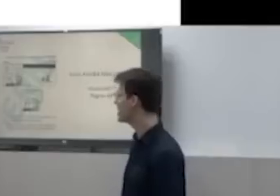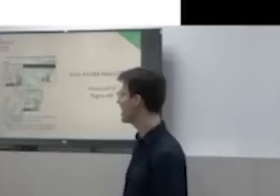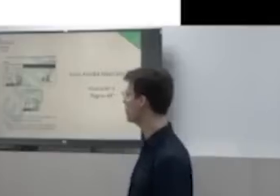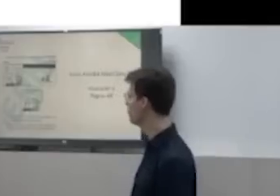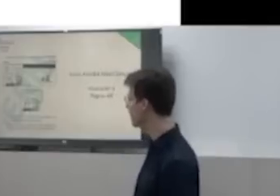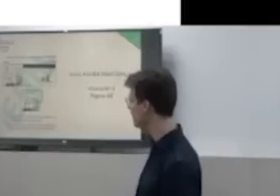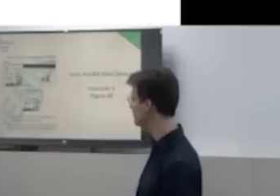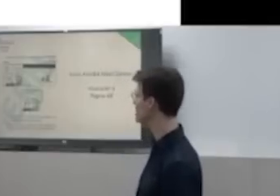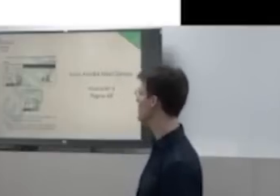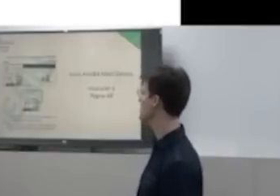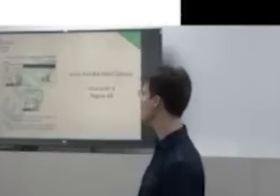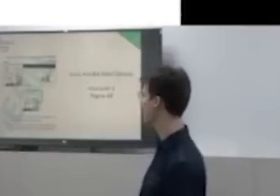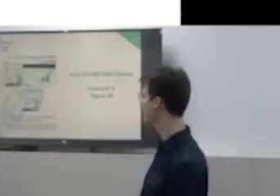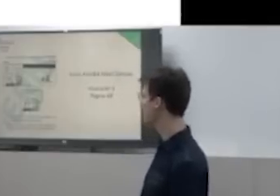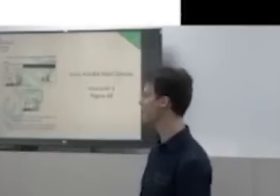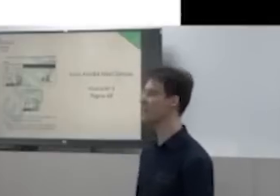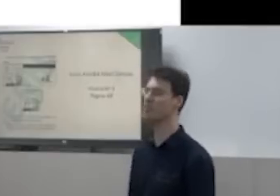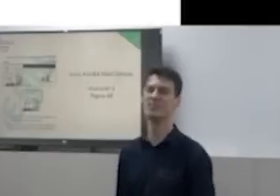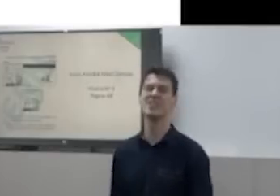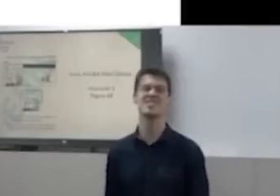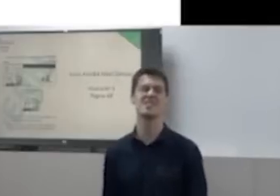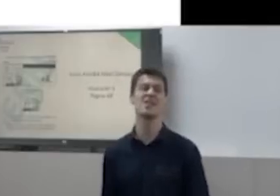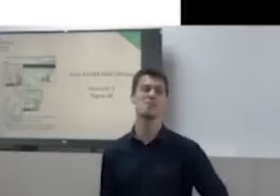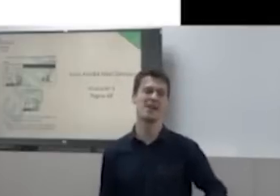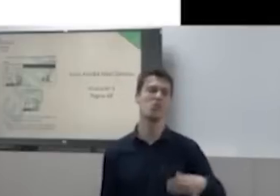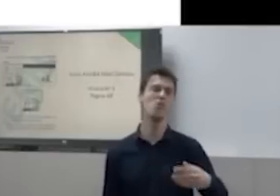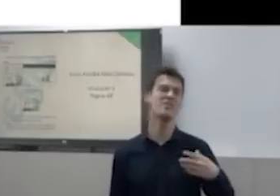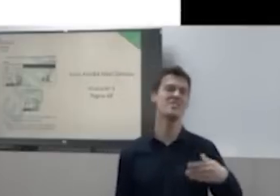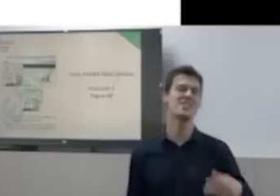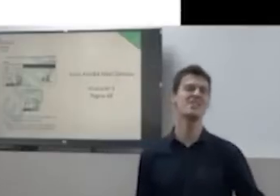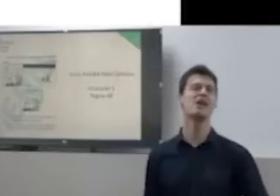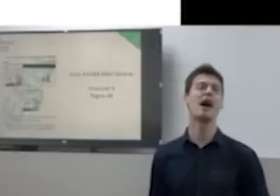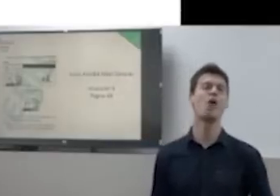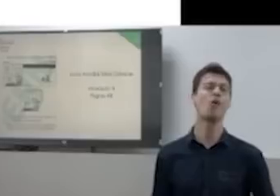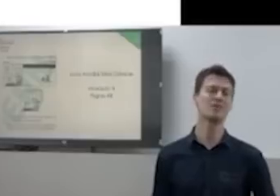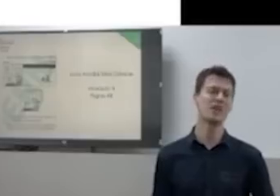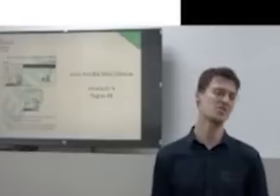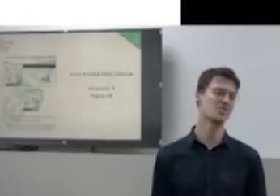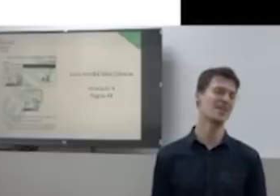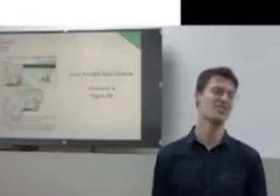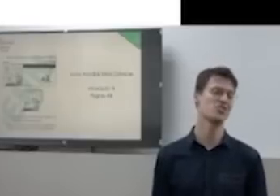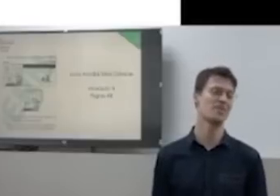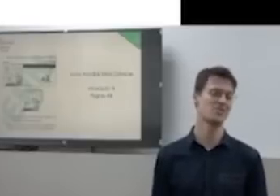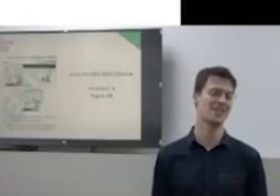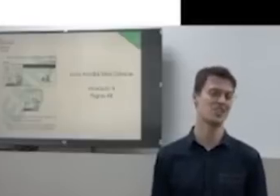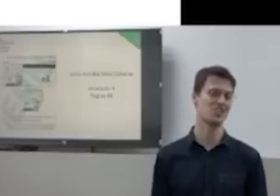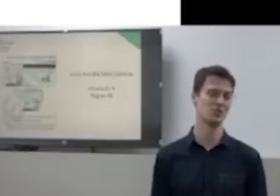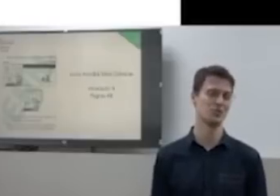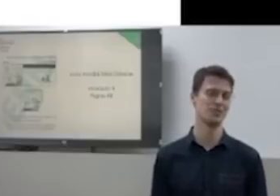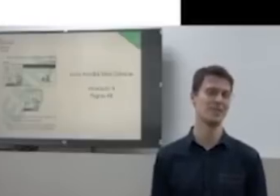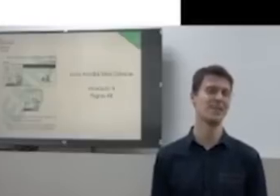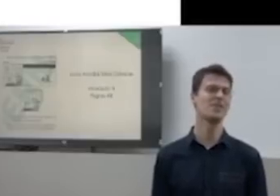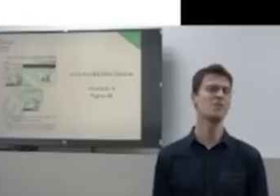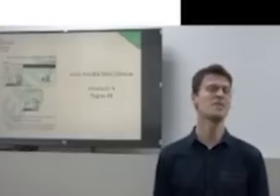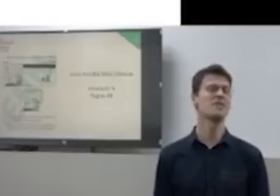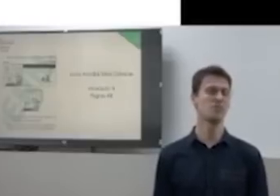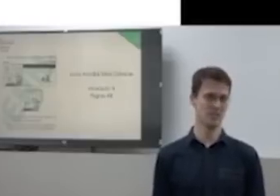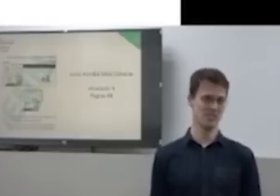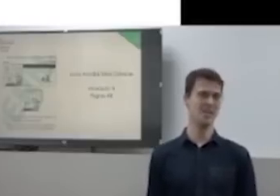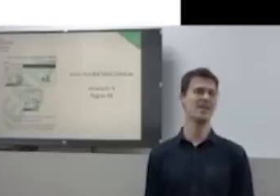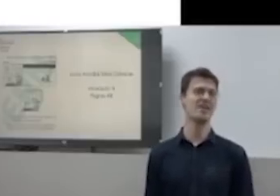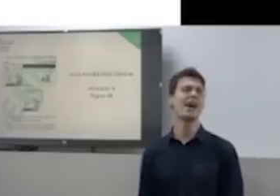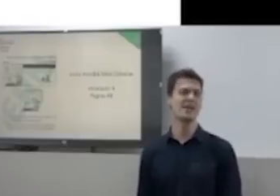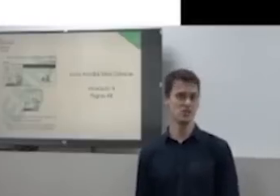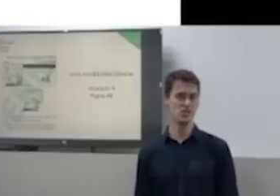garoto? Quais argumentos você usaria para convencer a outra personagem, o personagem adulto?